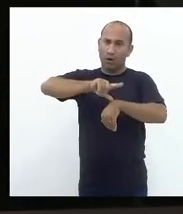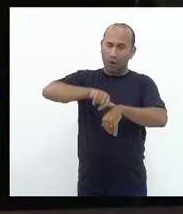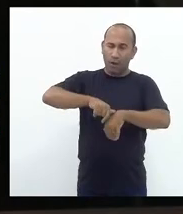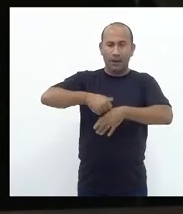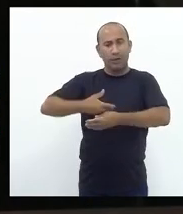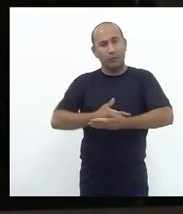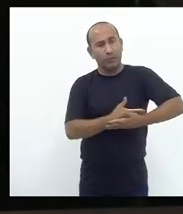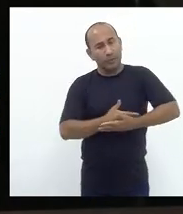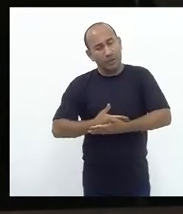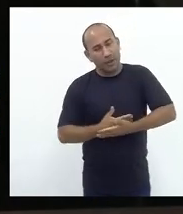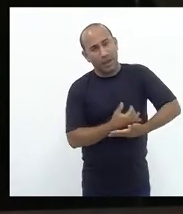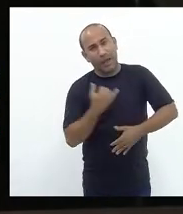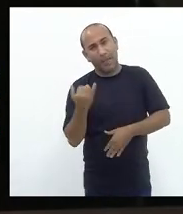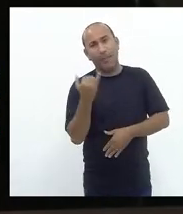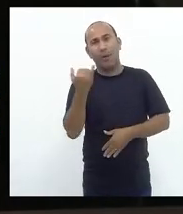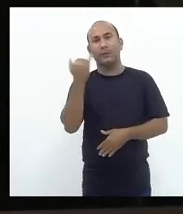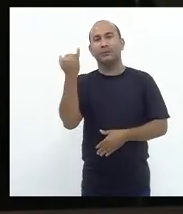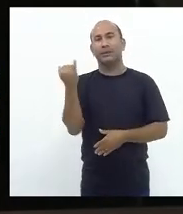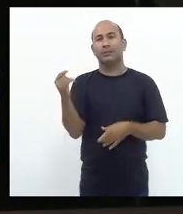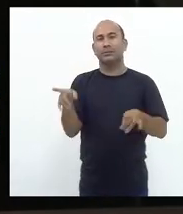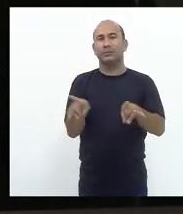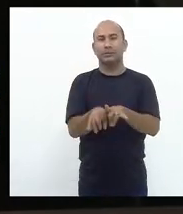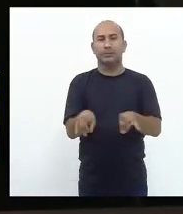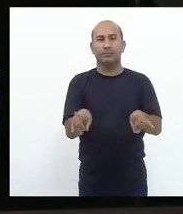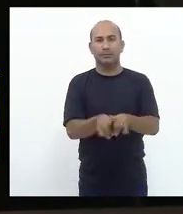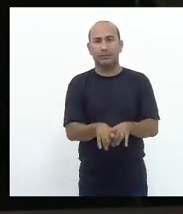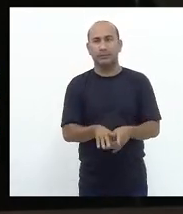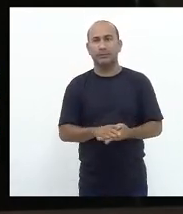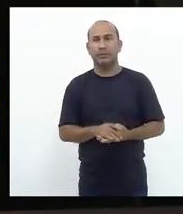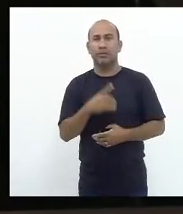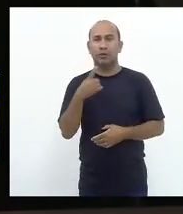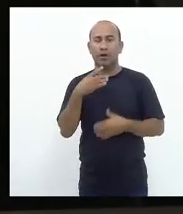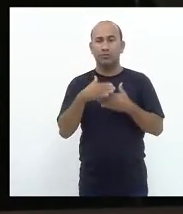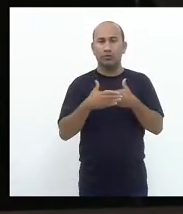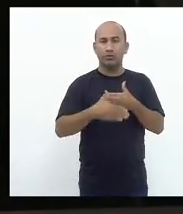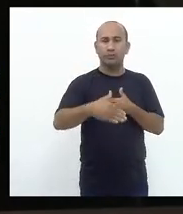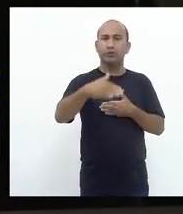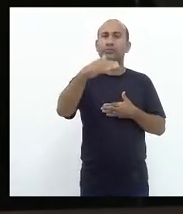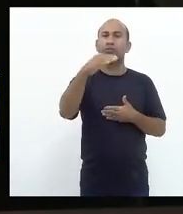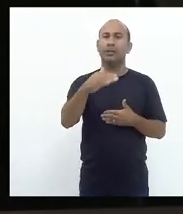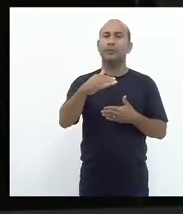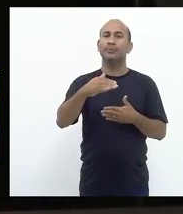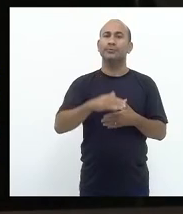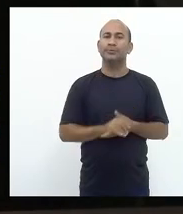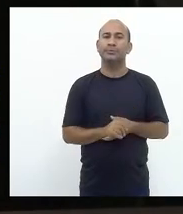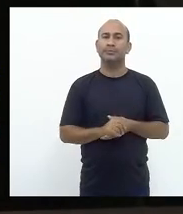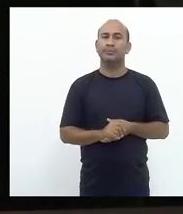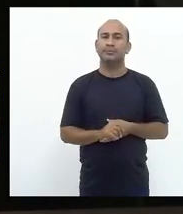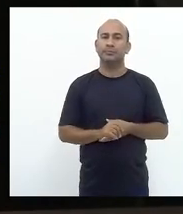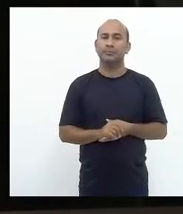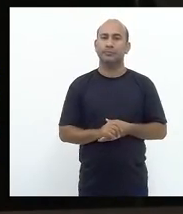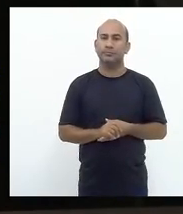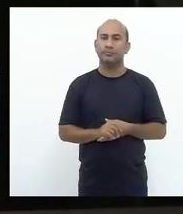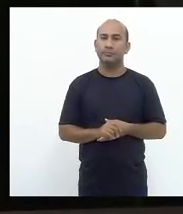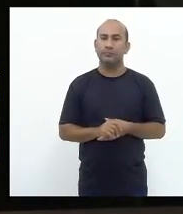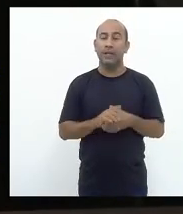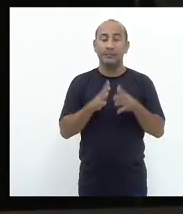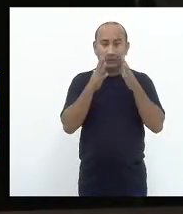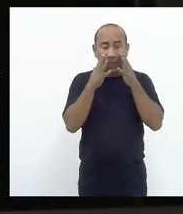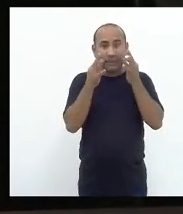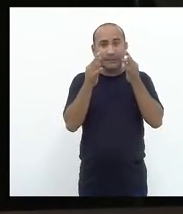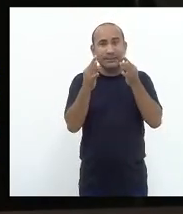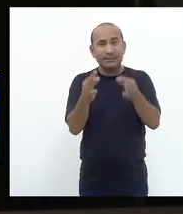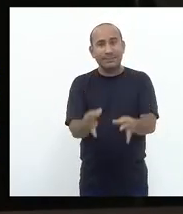suma importância, e também que a gente prossiga com os desdobramentos de